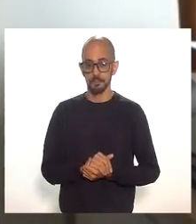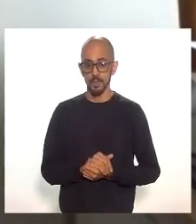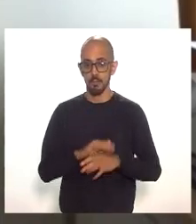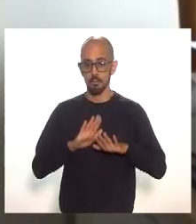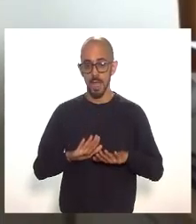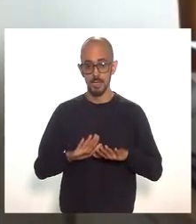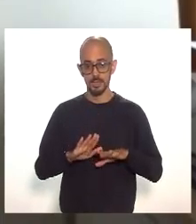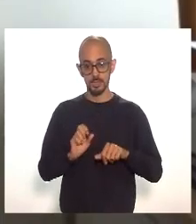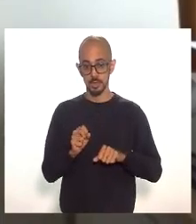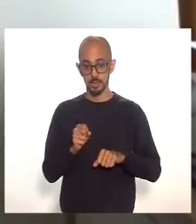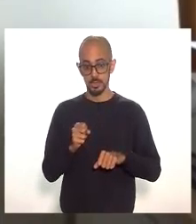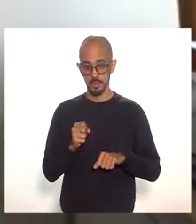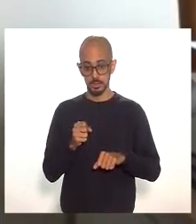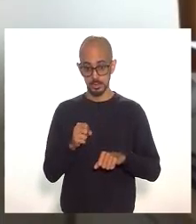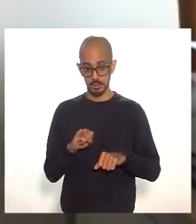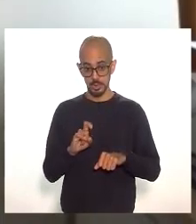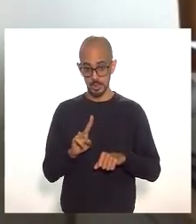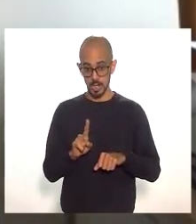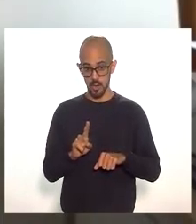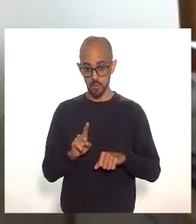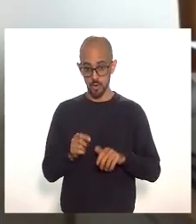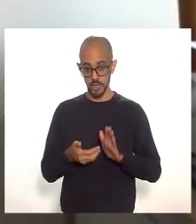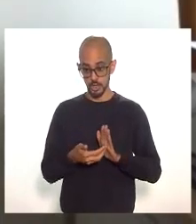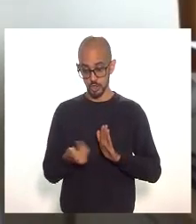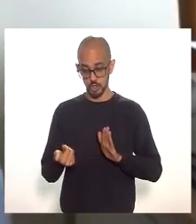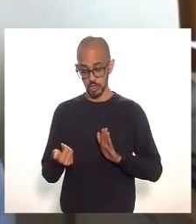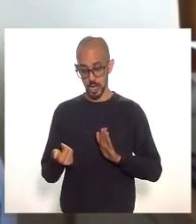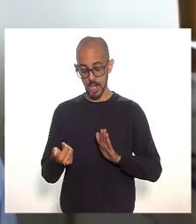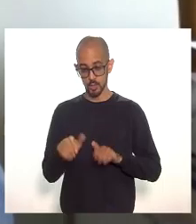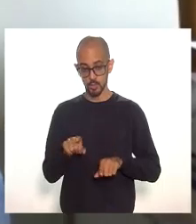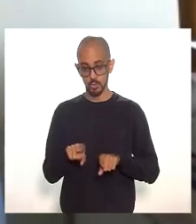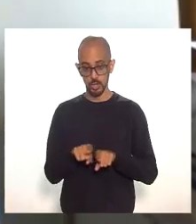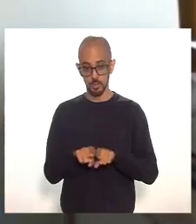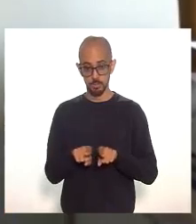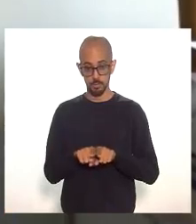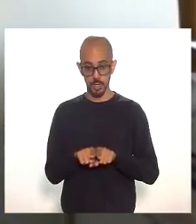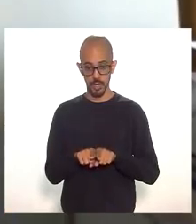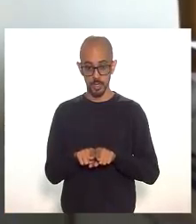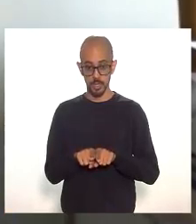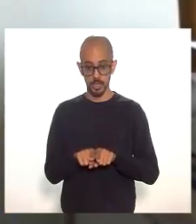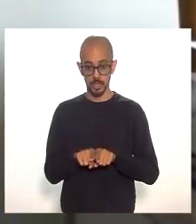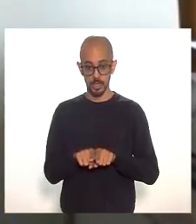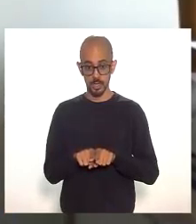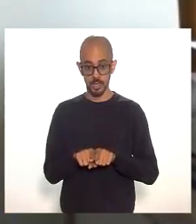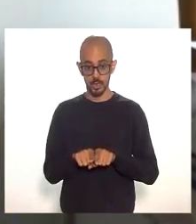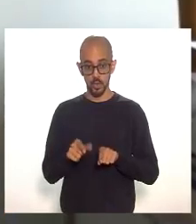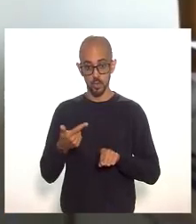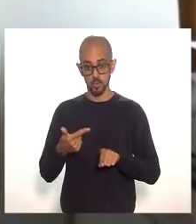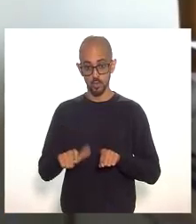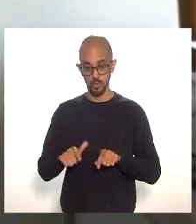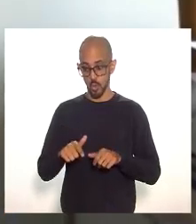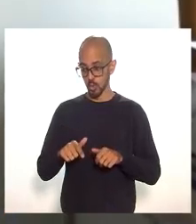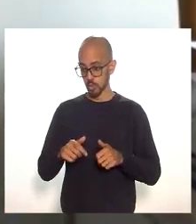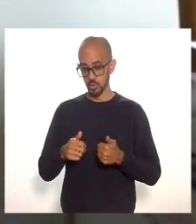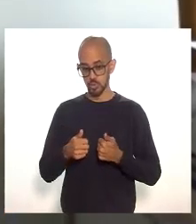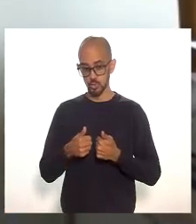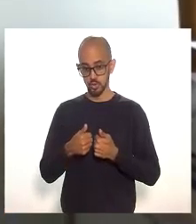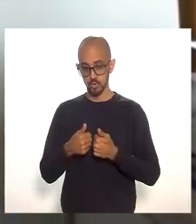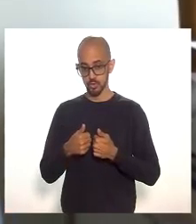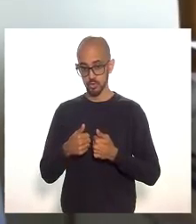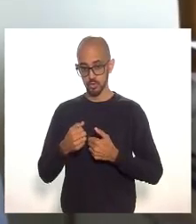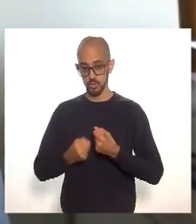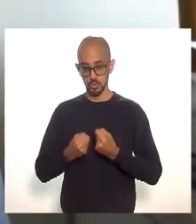E quando não foi excluído os veículos automotores, tipo carro de